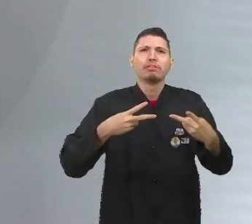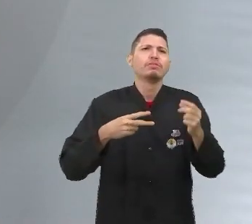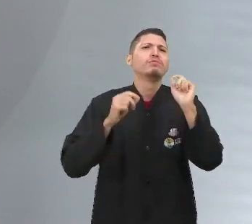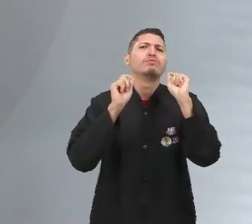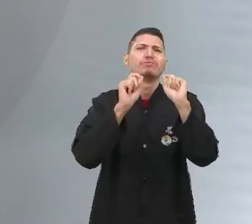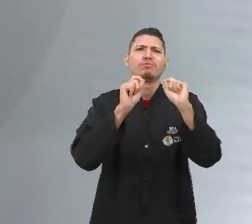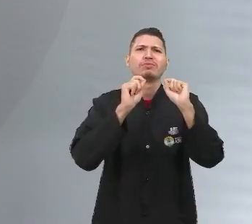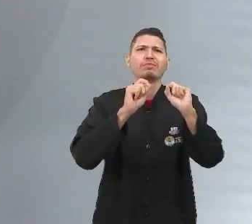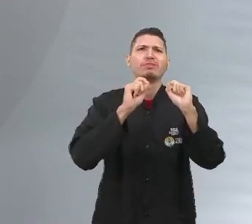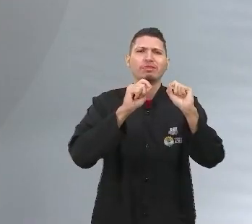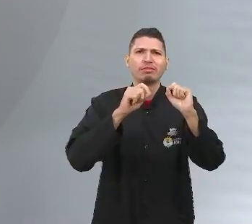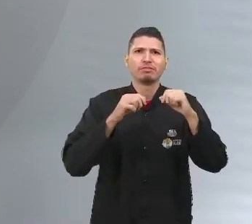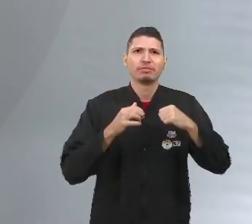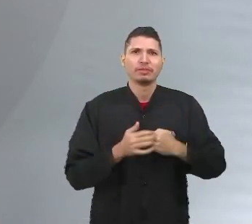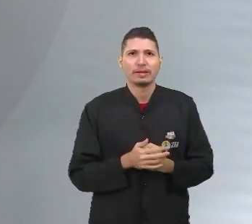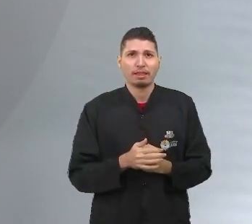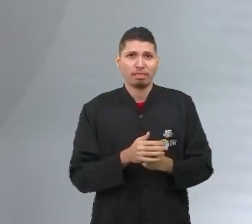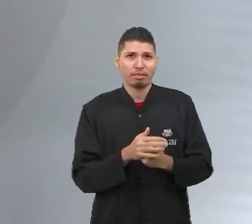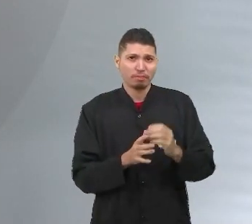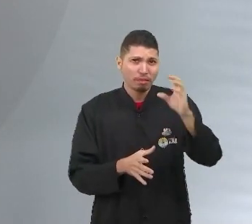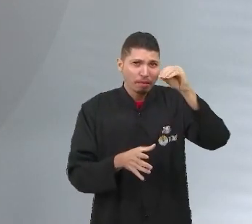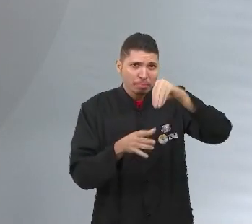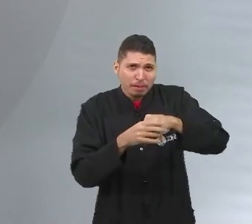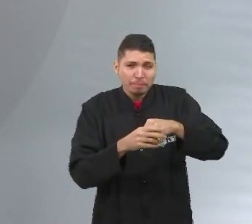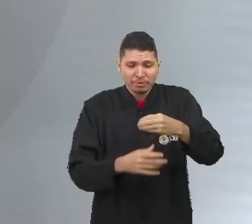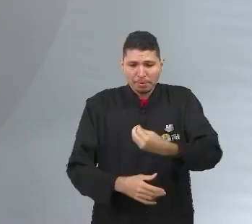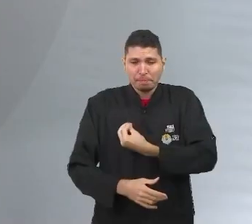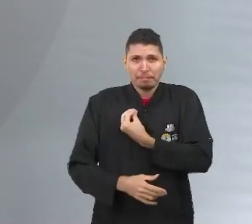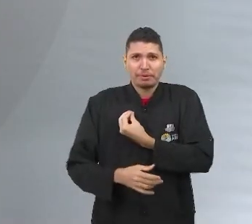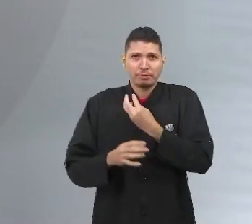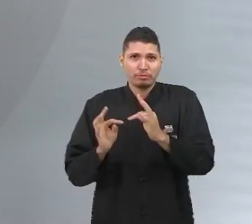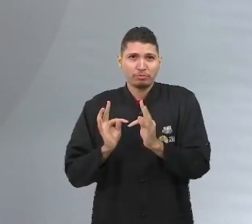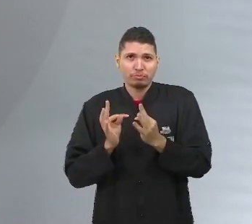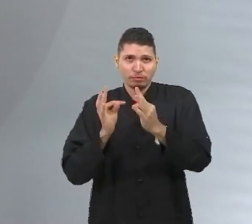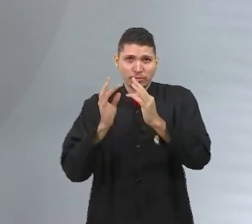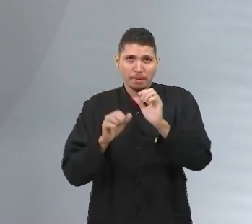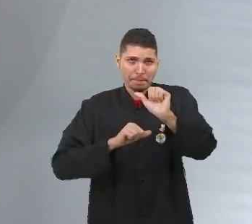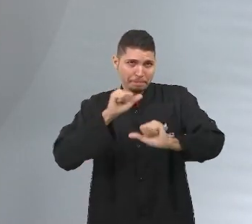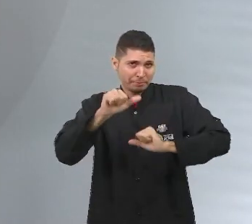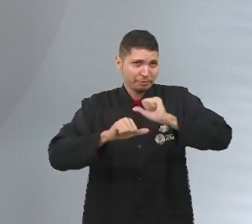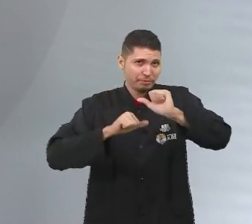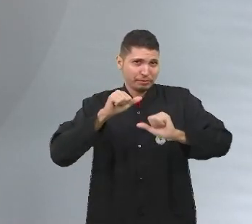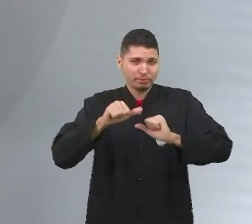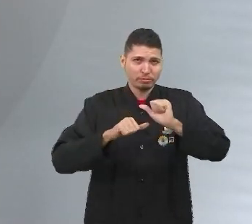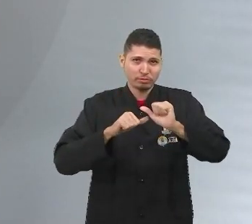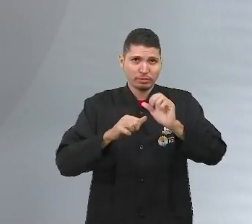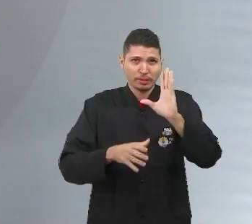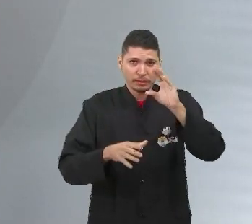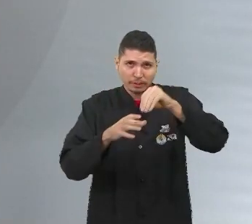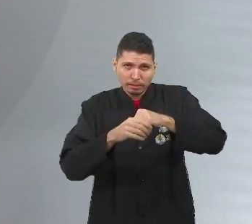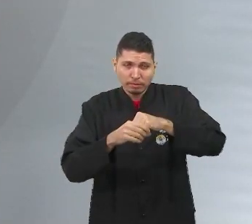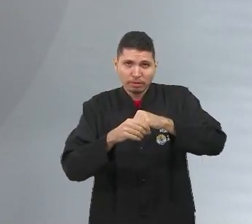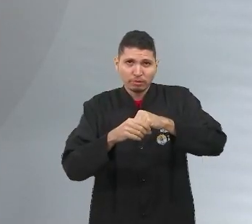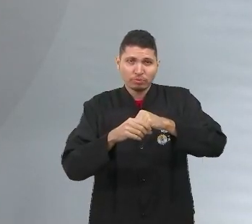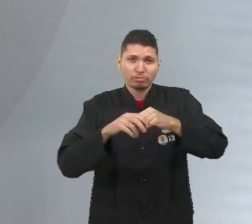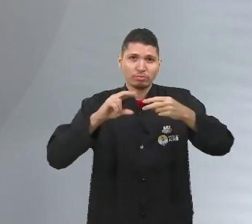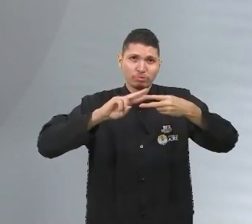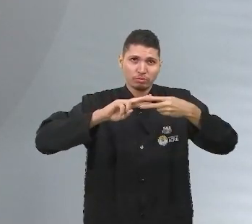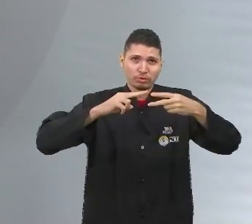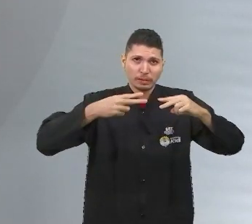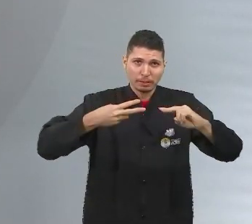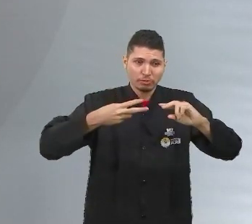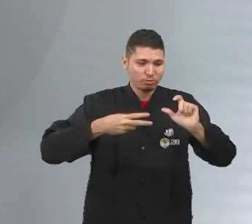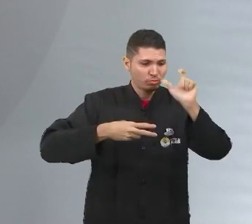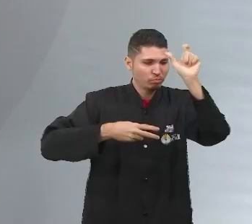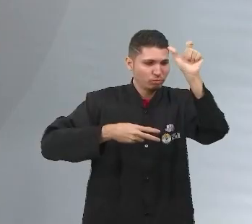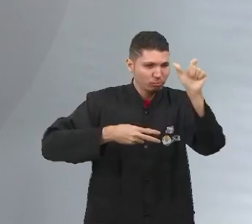dos ramos da biotecnologia. A alteração ou a inserção do material genético de um